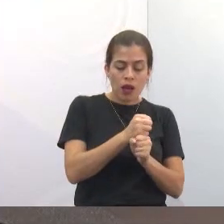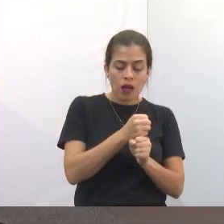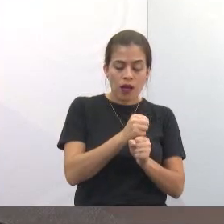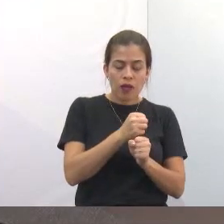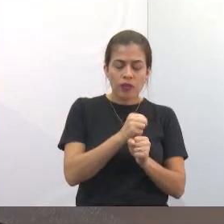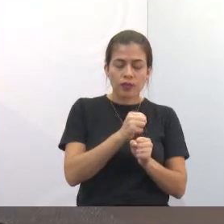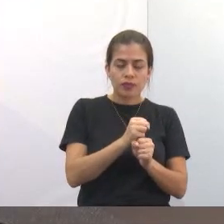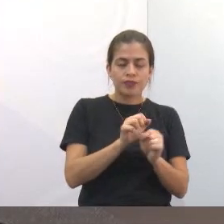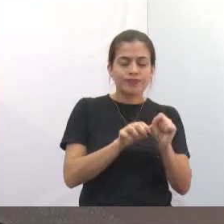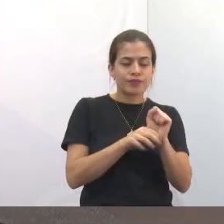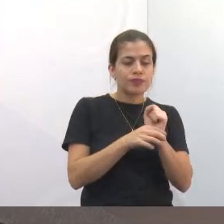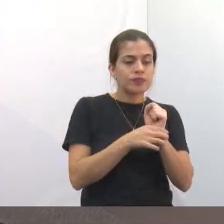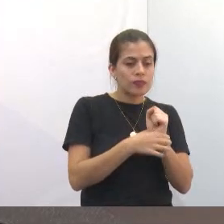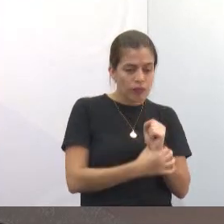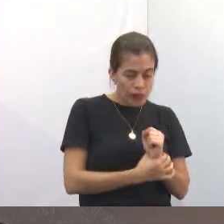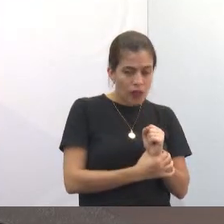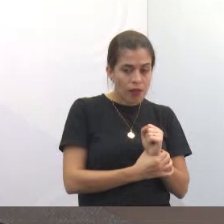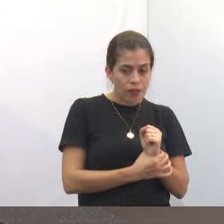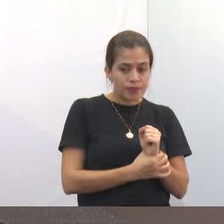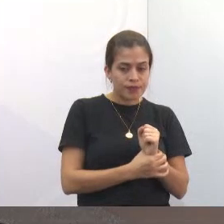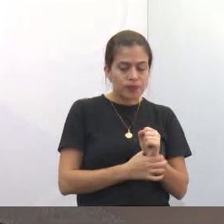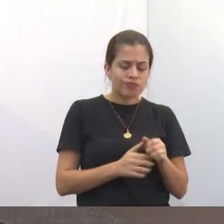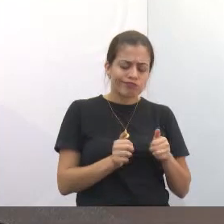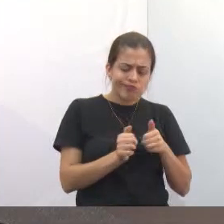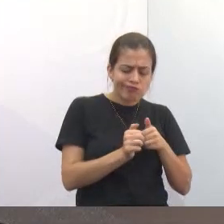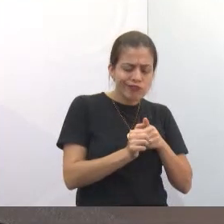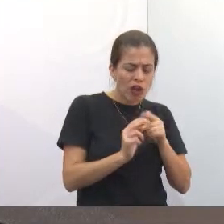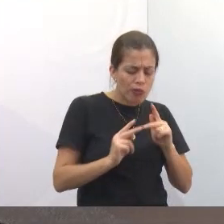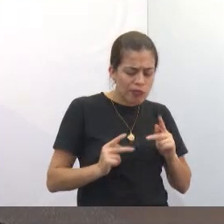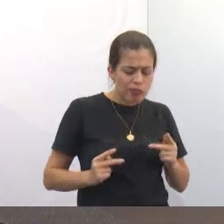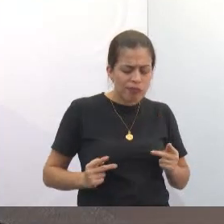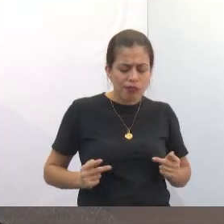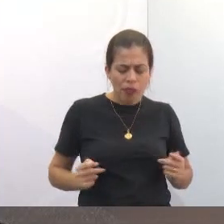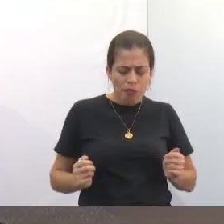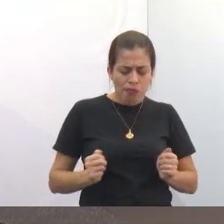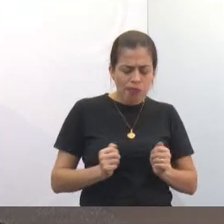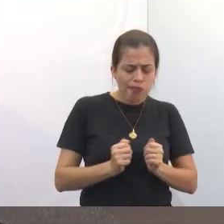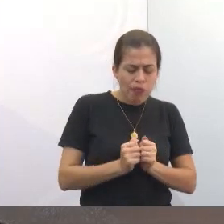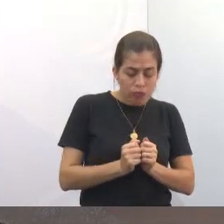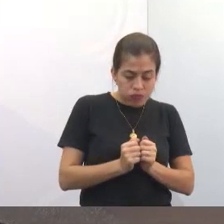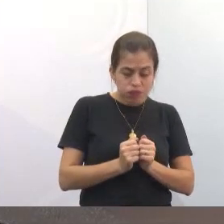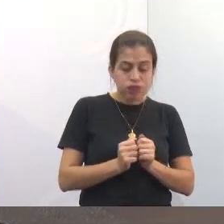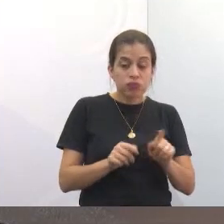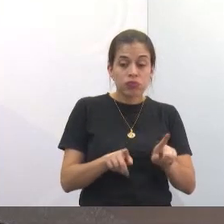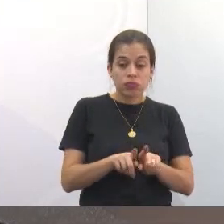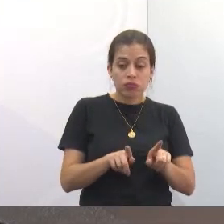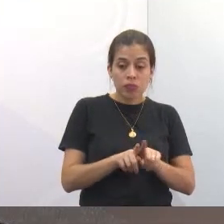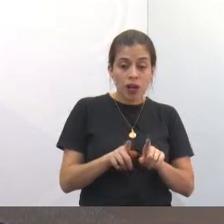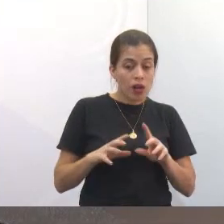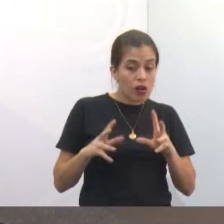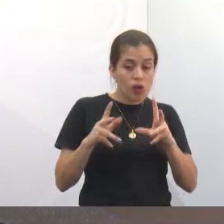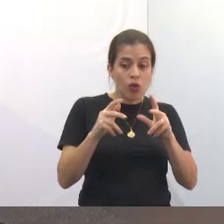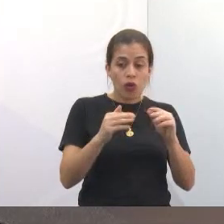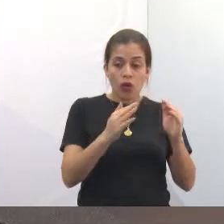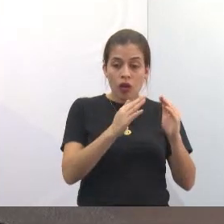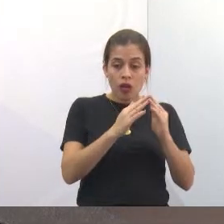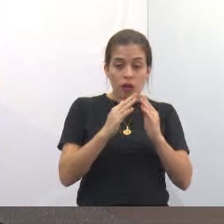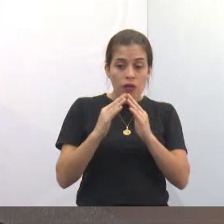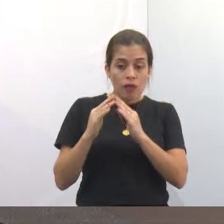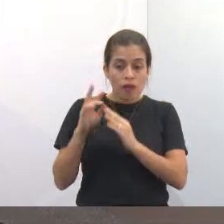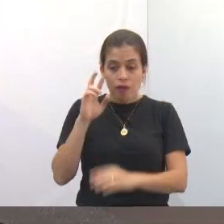um acompanhamento humano e próximo. Além disso, todas as residências são